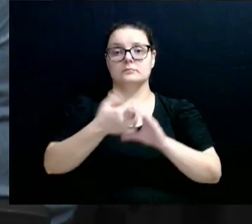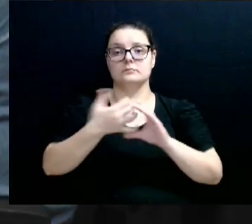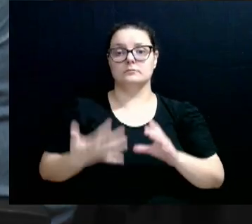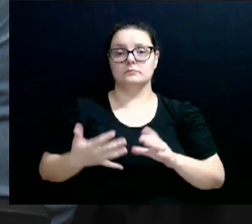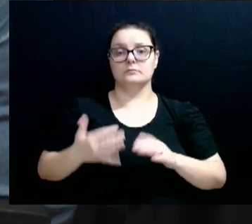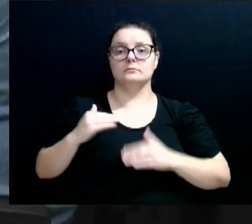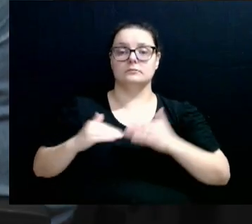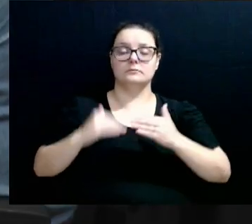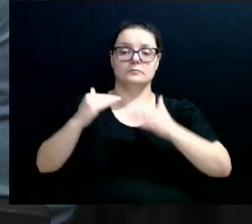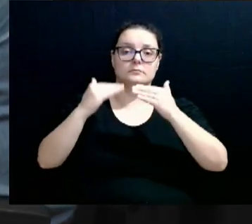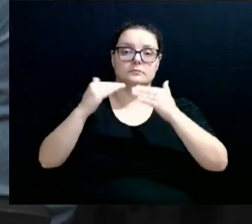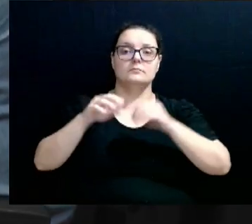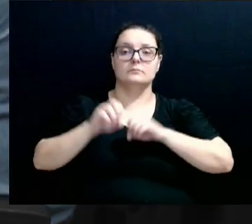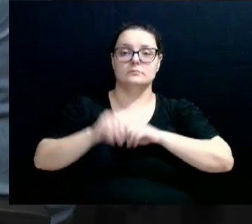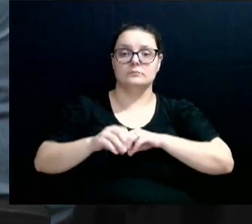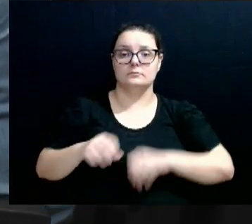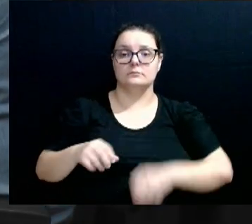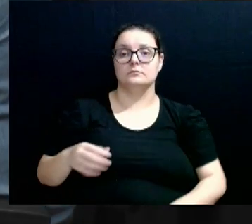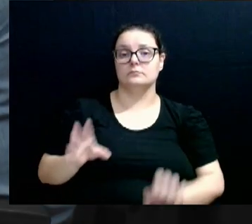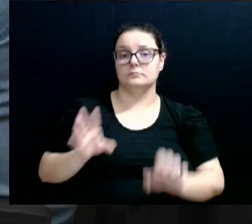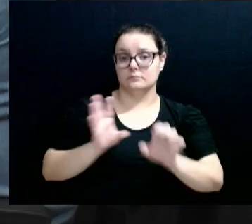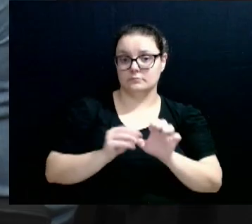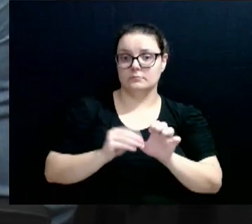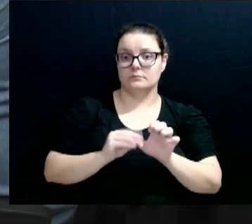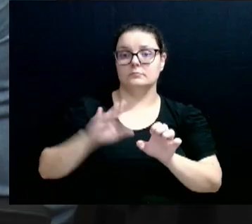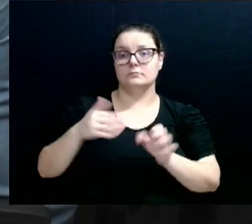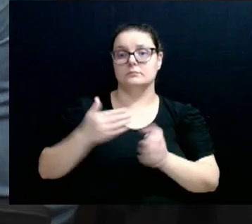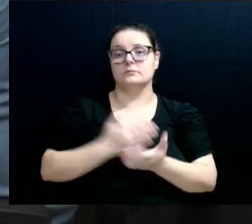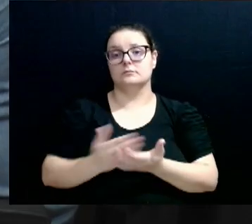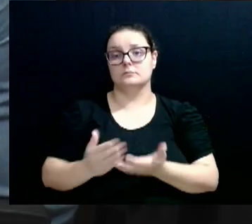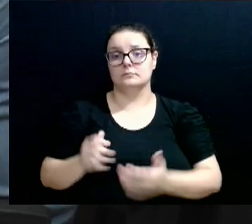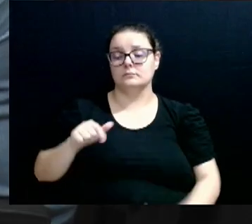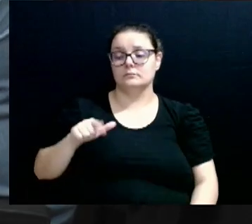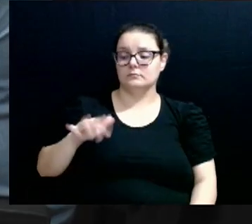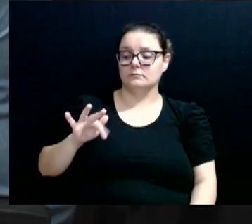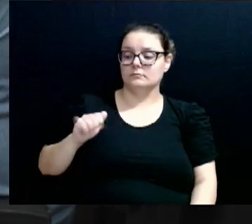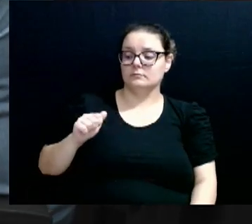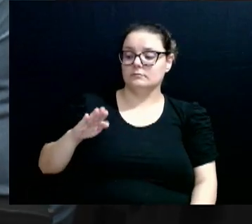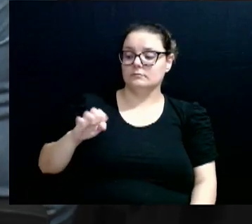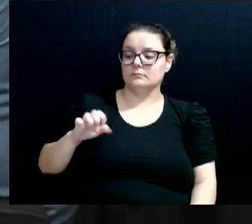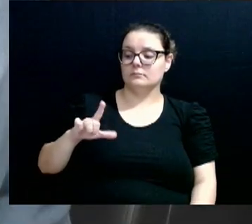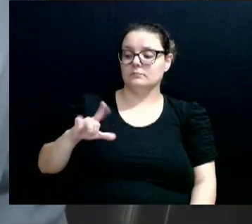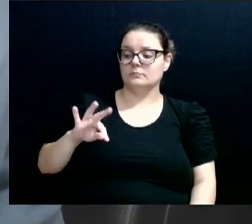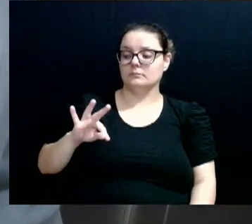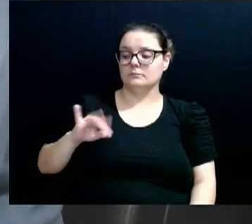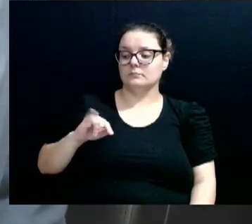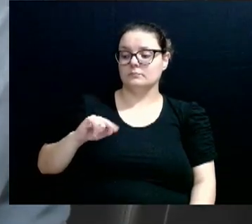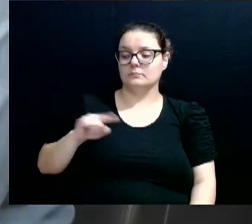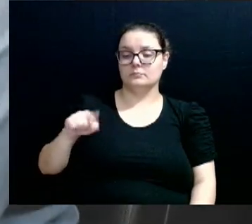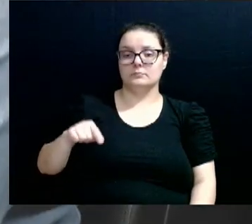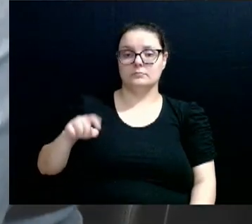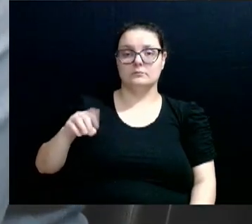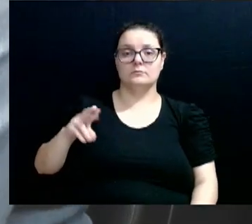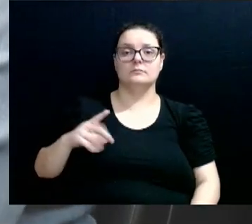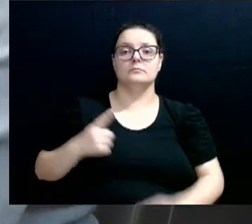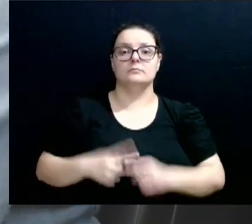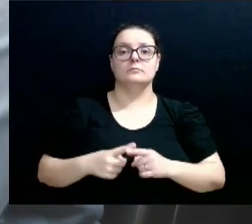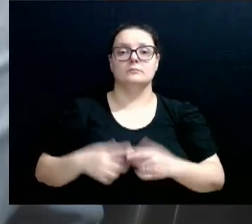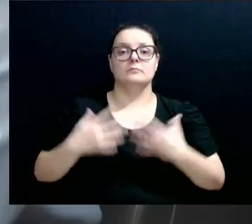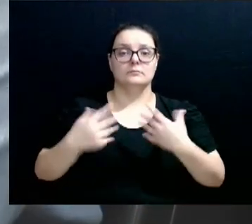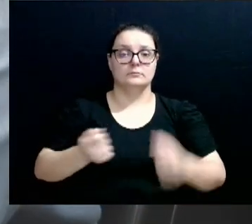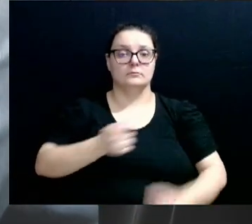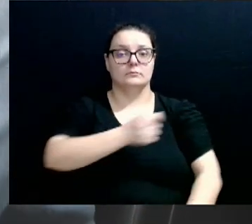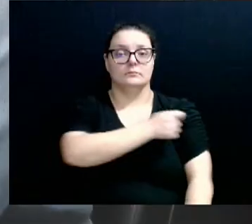educação de adultos, quando eu comecei com o alfabetizador. Por quê? Eu recebi alunos que as